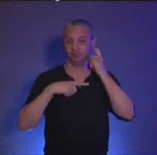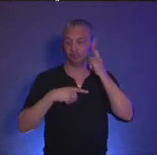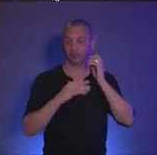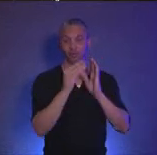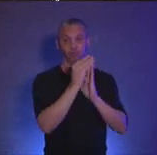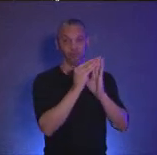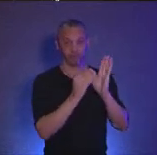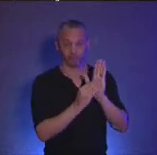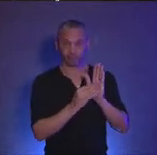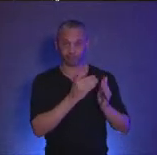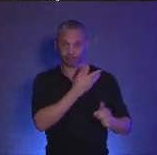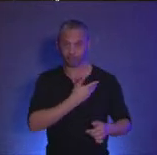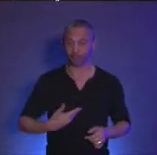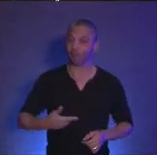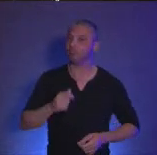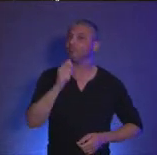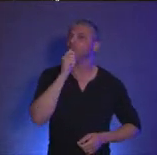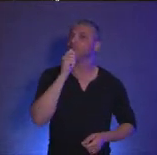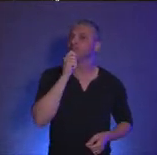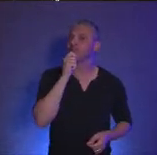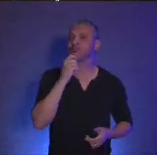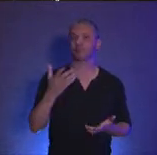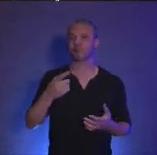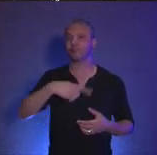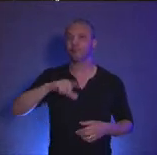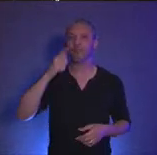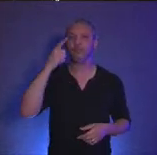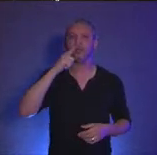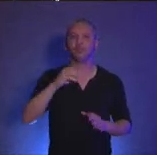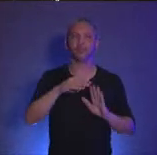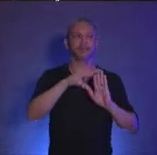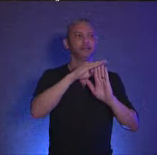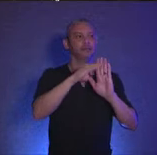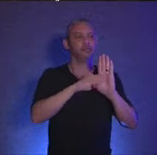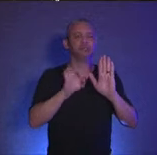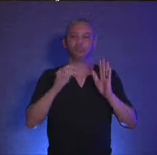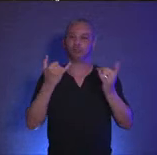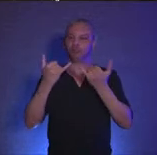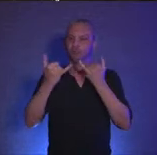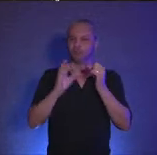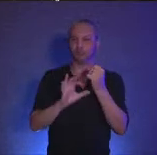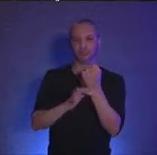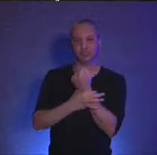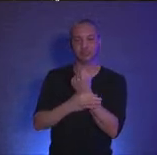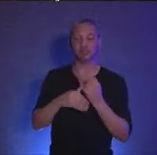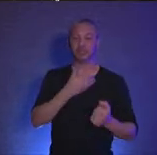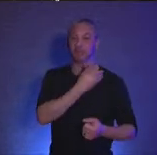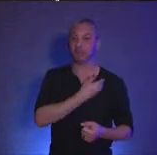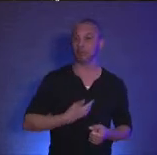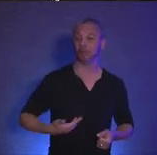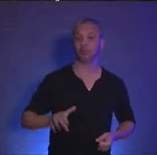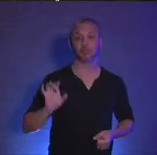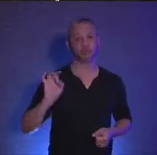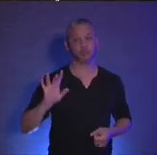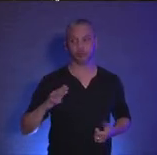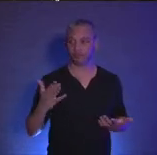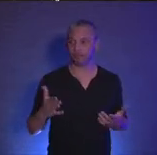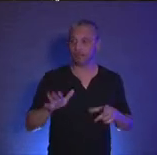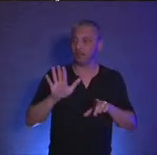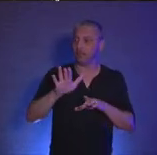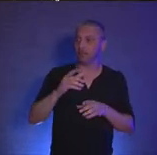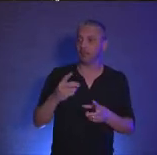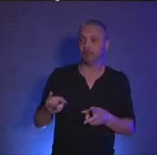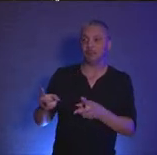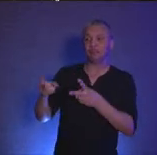tipo de informação. A gente, no máximo, consegue chegar nisso a partir de dados de Secretaria de Segurança Pública ou do DataSUS. Mas a